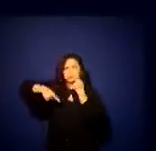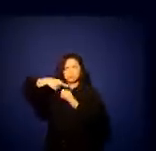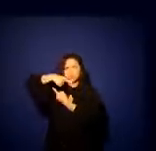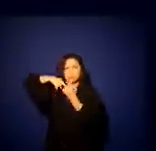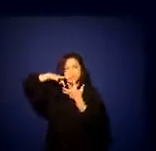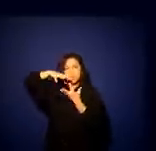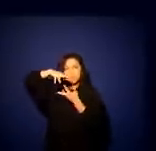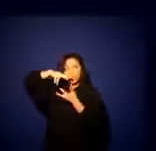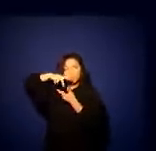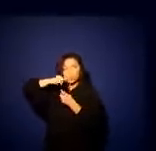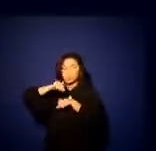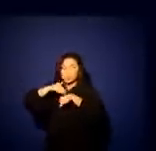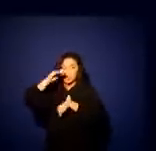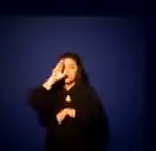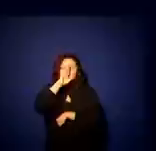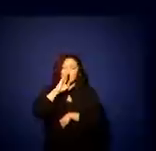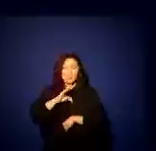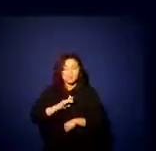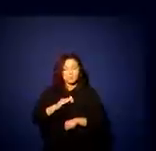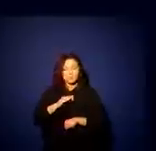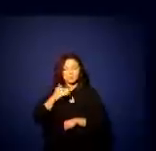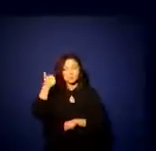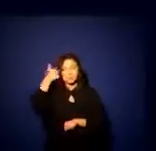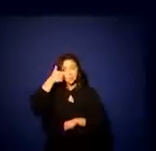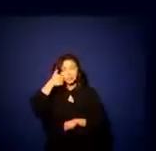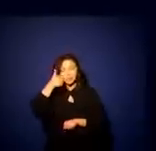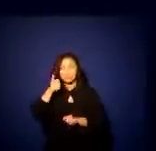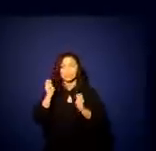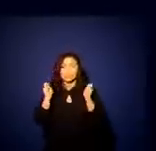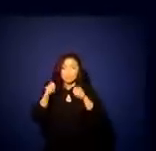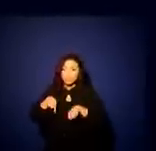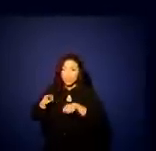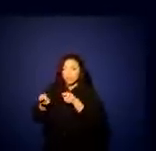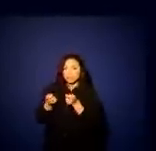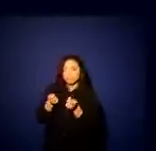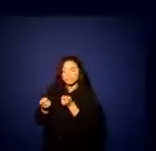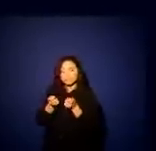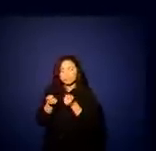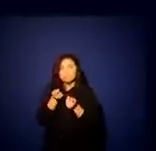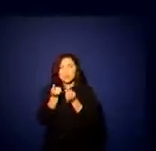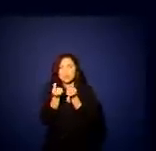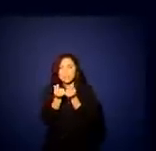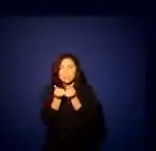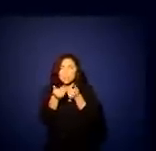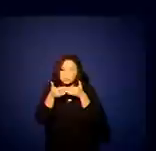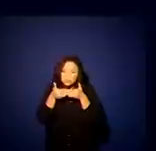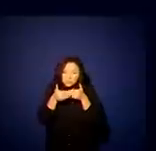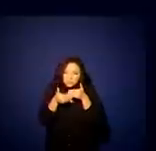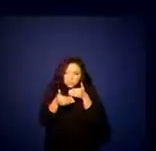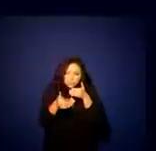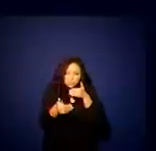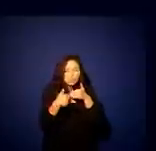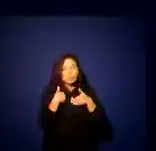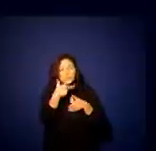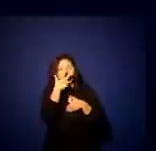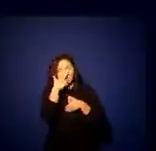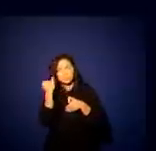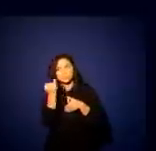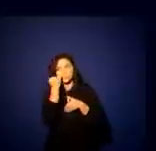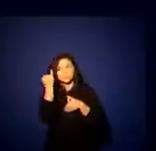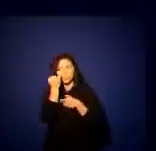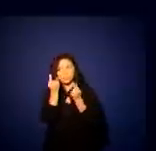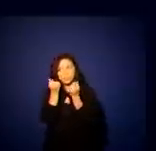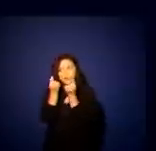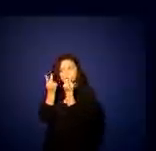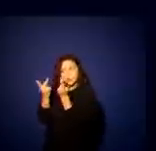e ela tem essa energia descontratada para frente então o preço de energia de médio longo prazo é um driver muito importante do valor da